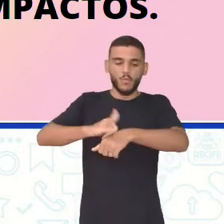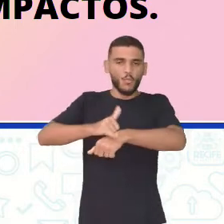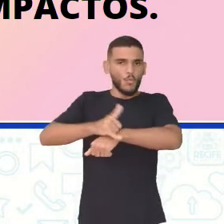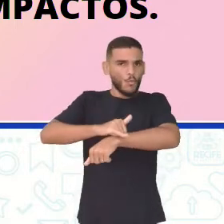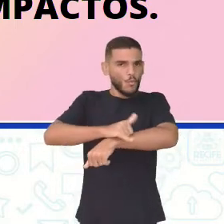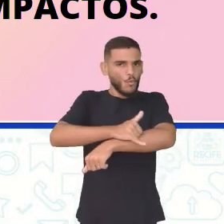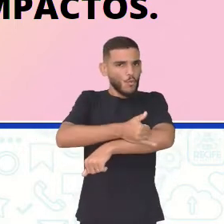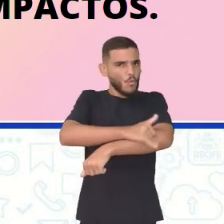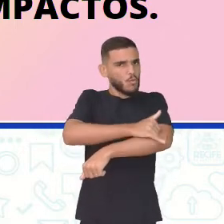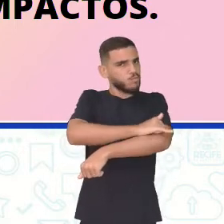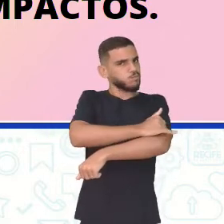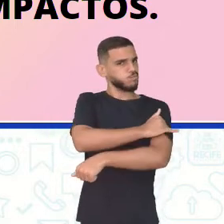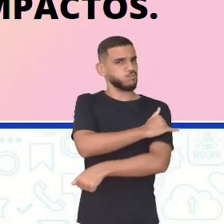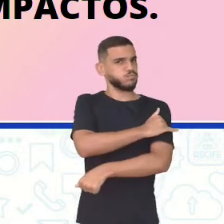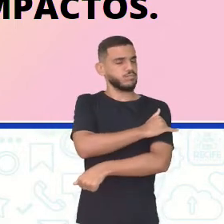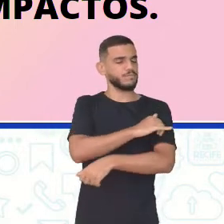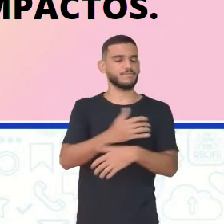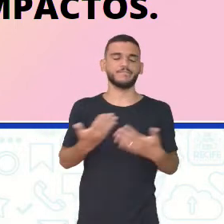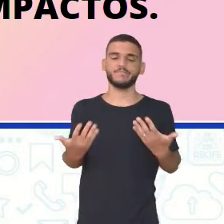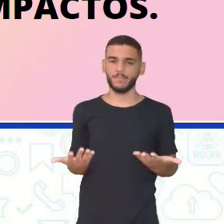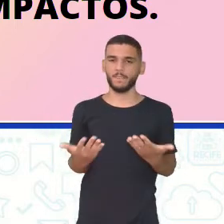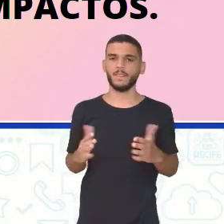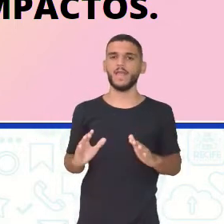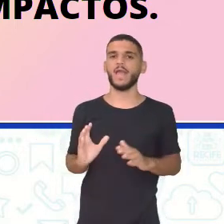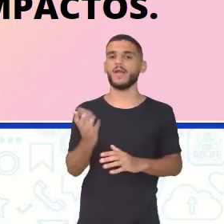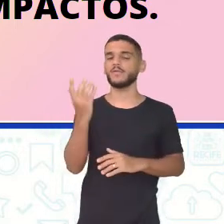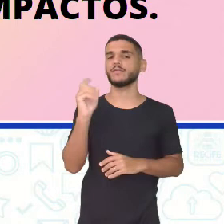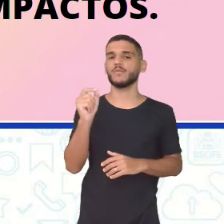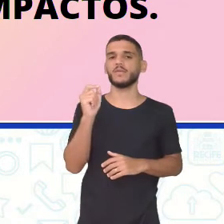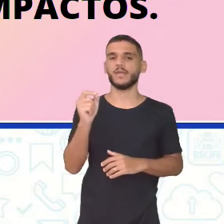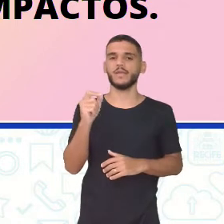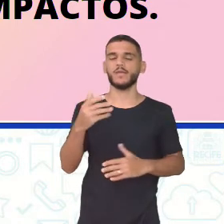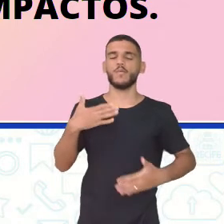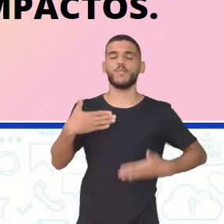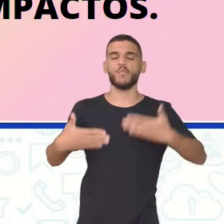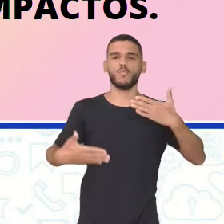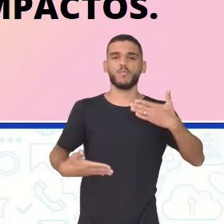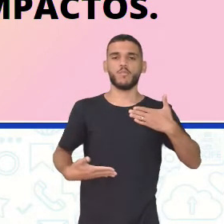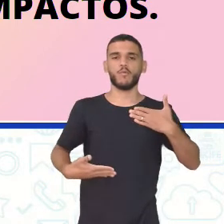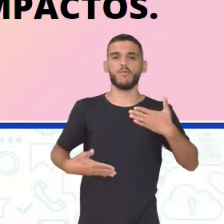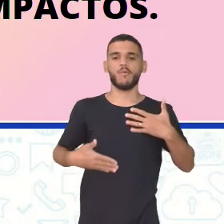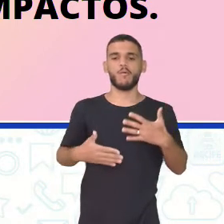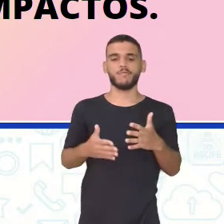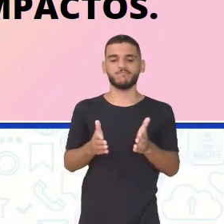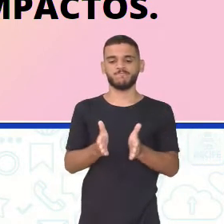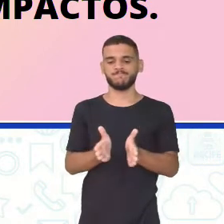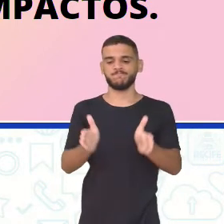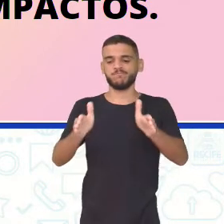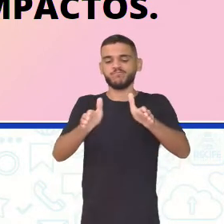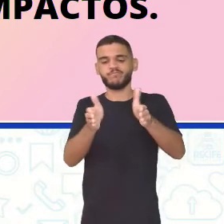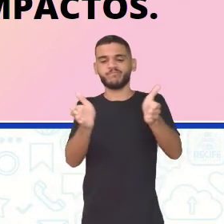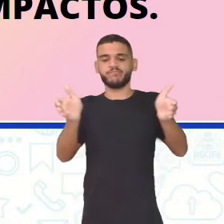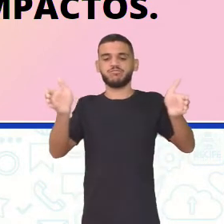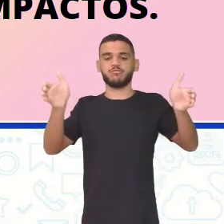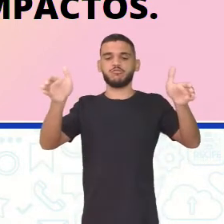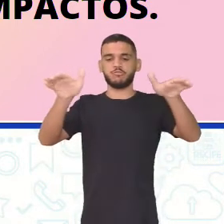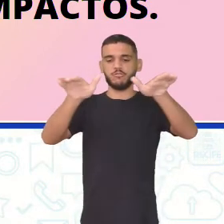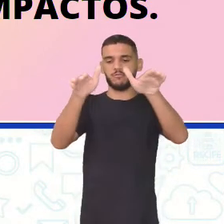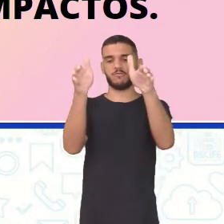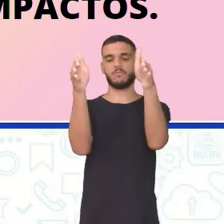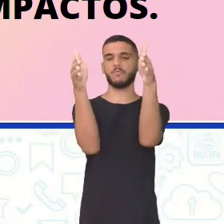vai apresentar aí, olha, a questão de uma deformação no corpo. E aí, olha, aquela barriguinha, não é? Que